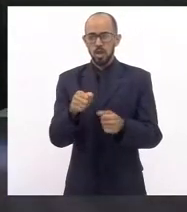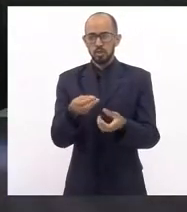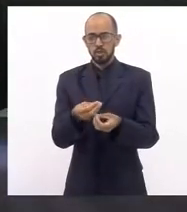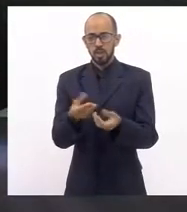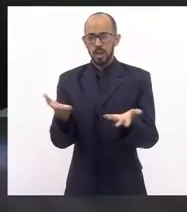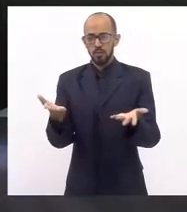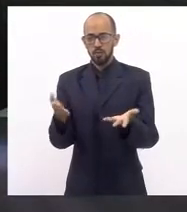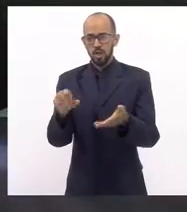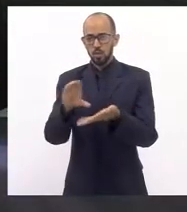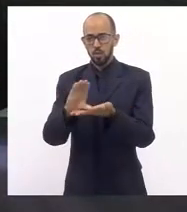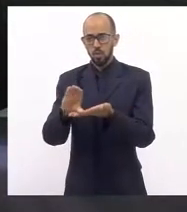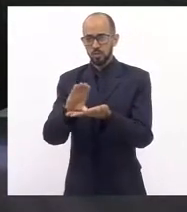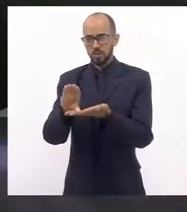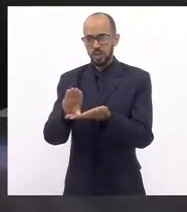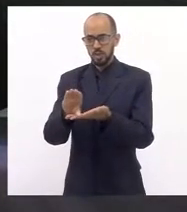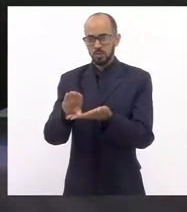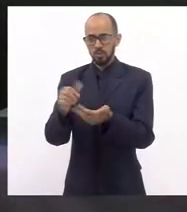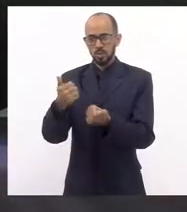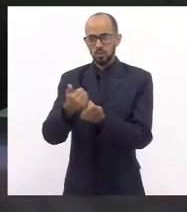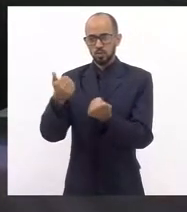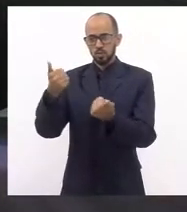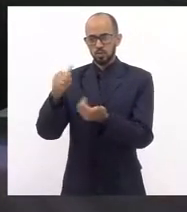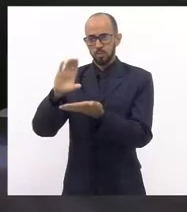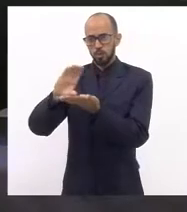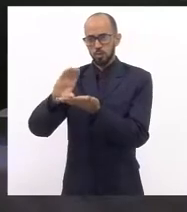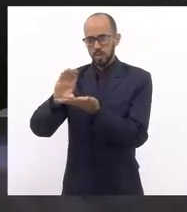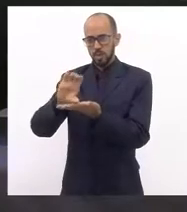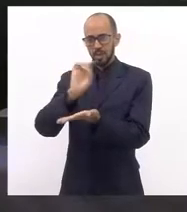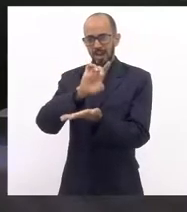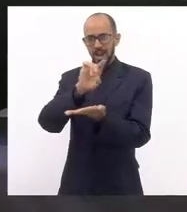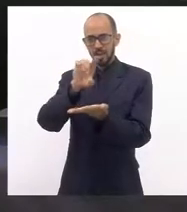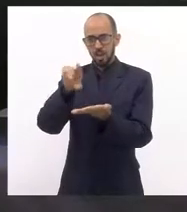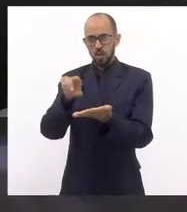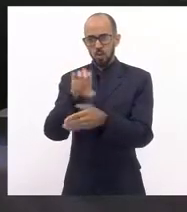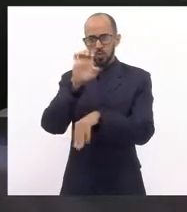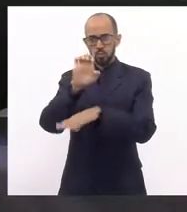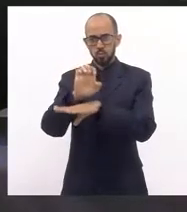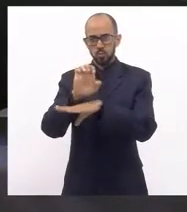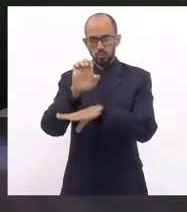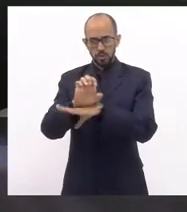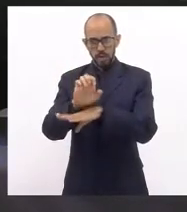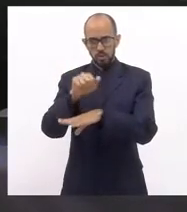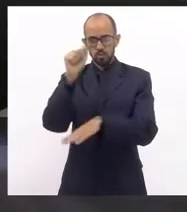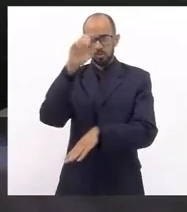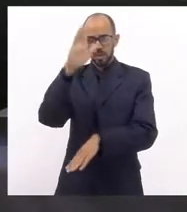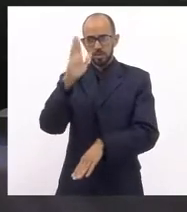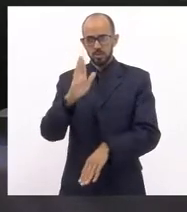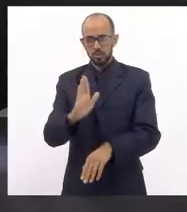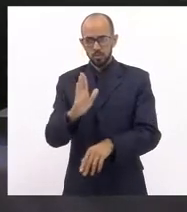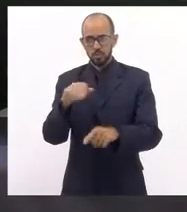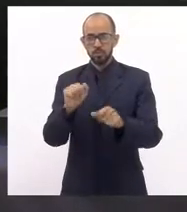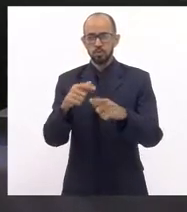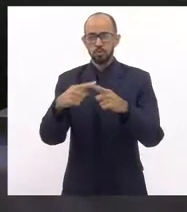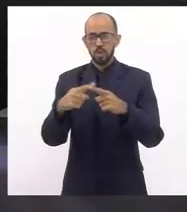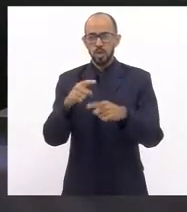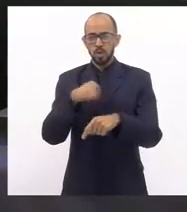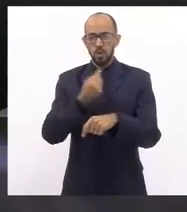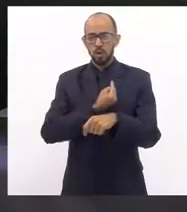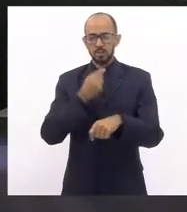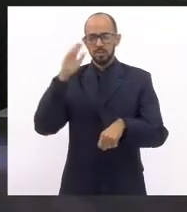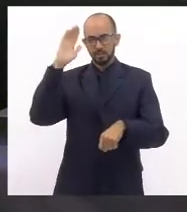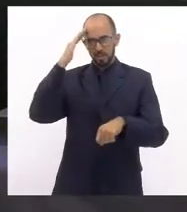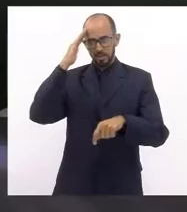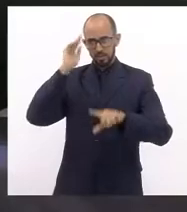para ter um subconselho em cada estado do Rio de Janeiro, do Brasil, porque nós entendemos